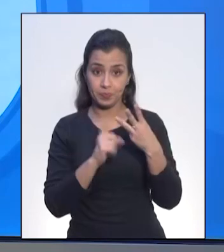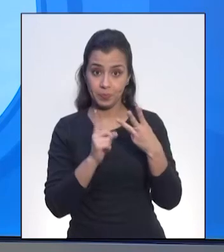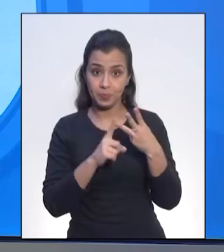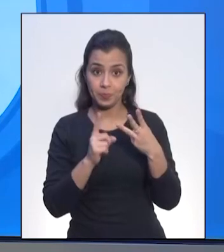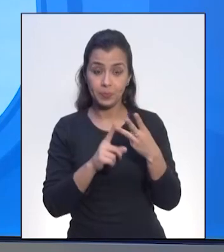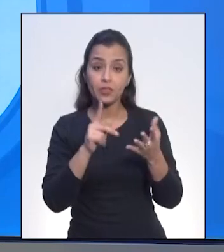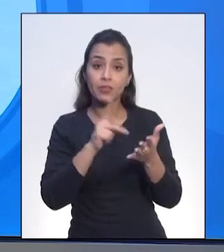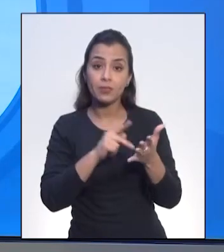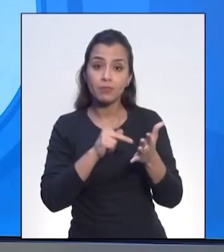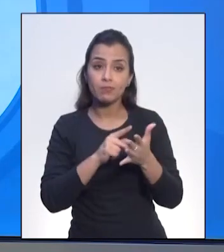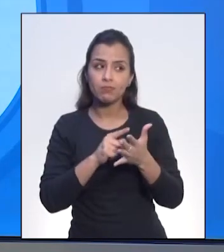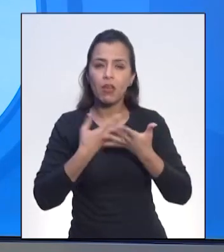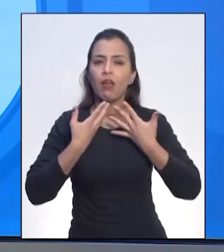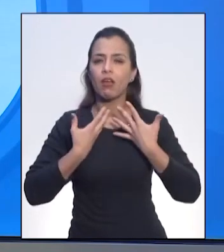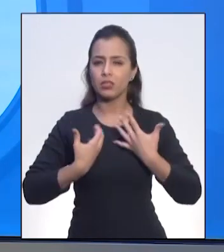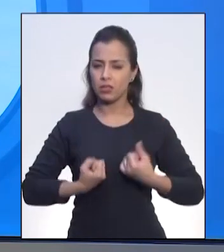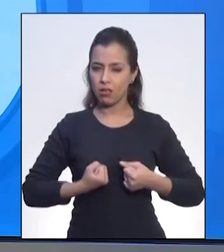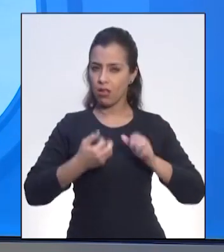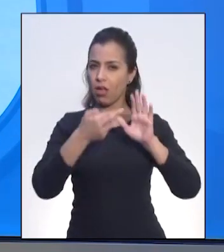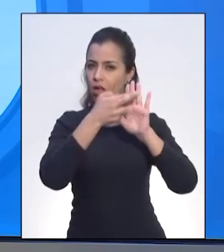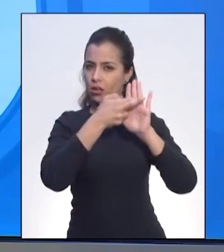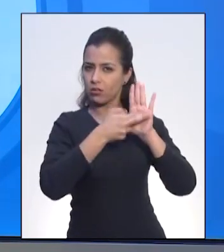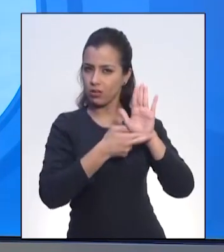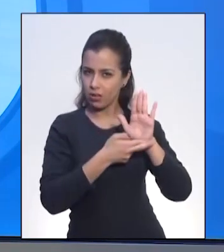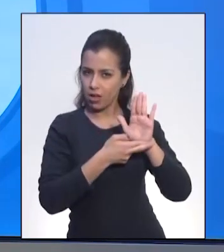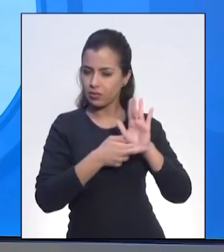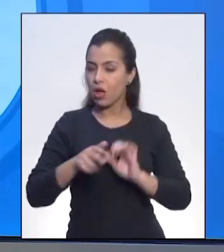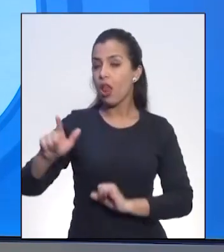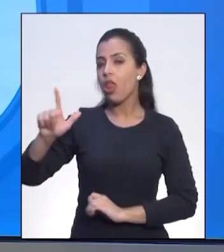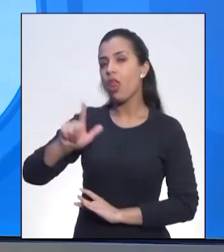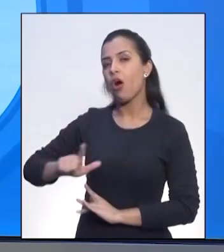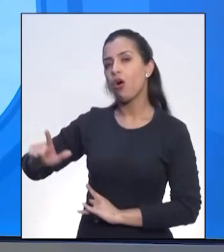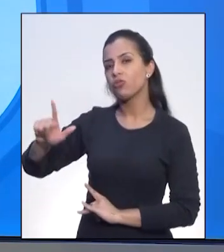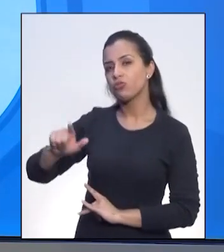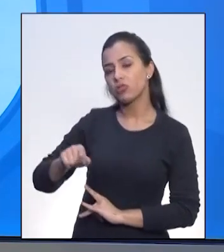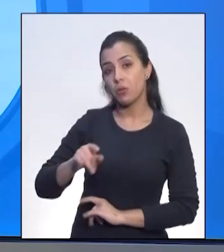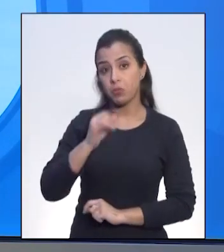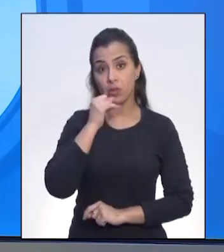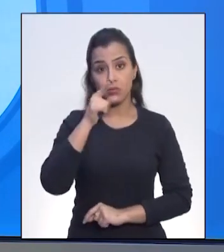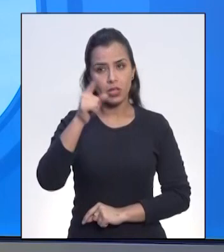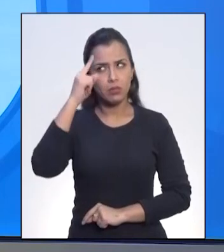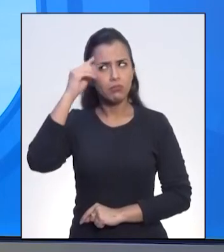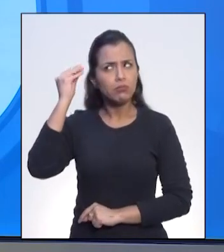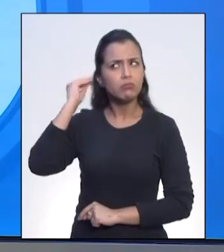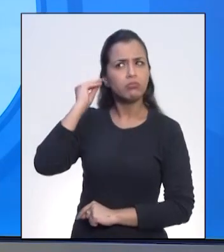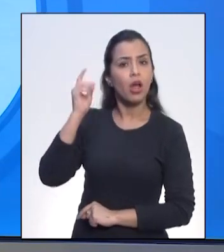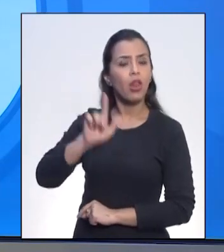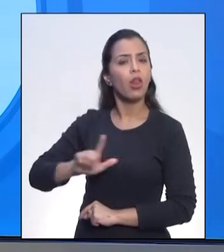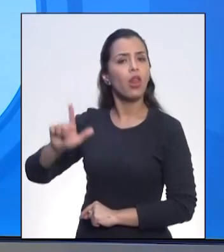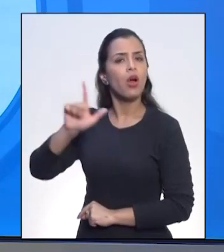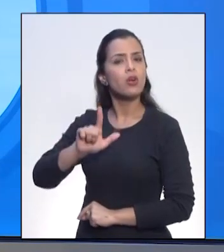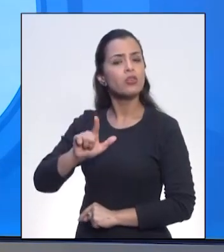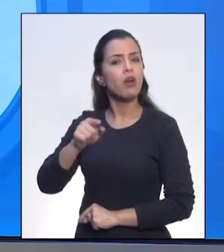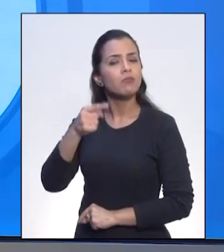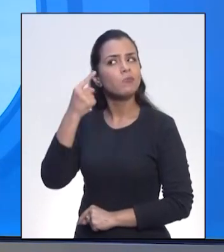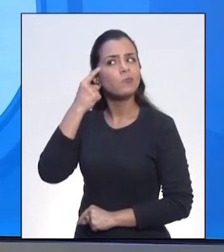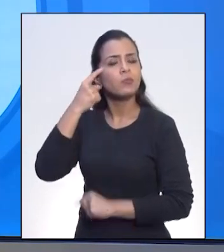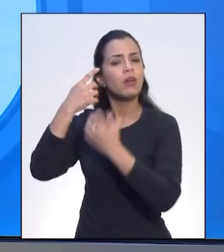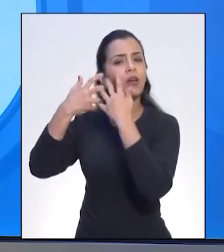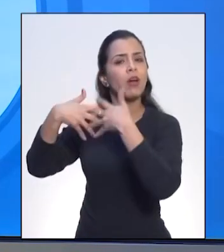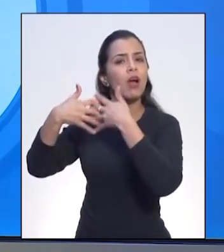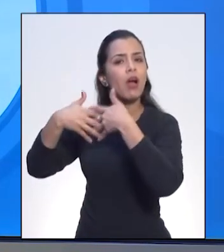como conformidade a uma regra lógica. Então você tem um critério lógico e na medida em que esse critério lógico